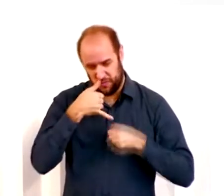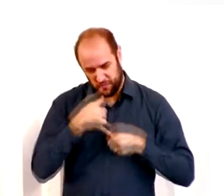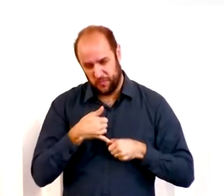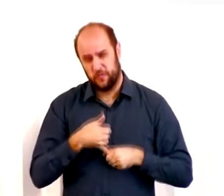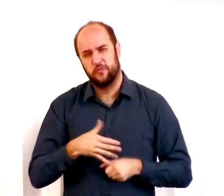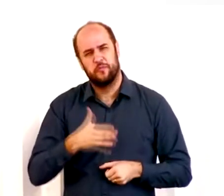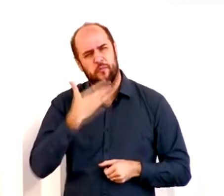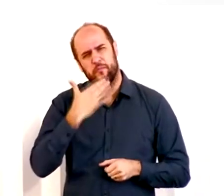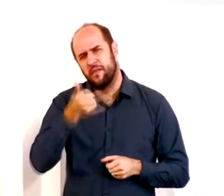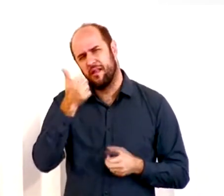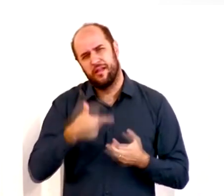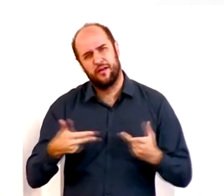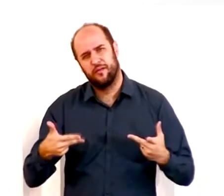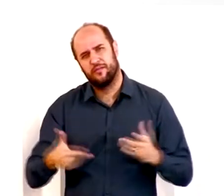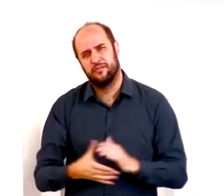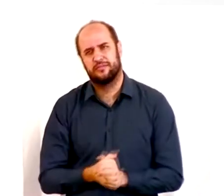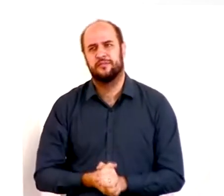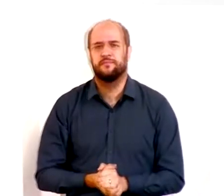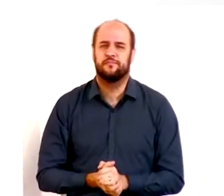chimarrão, uma bomba de chimarrão.